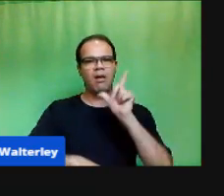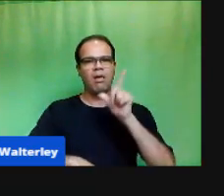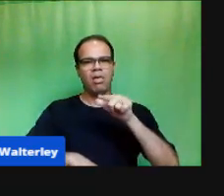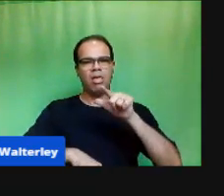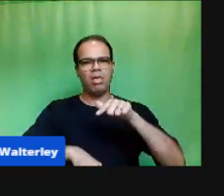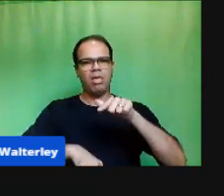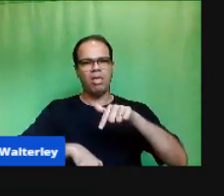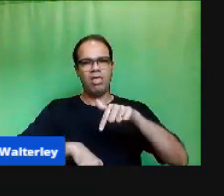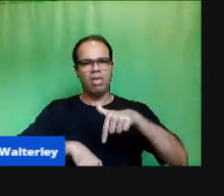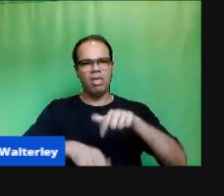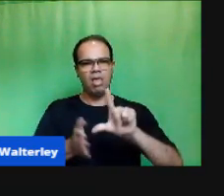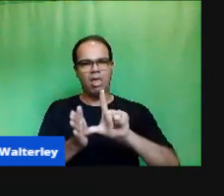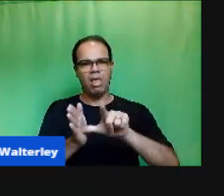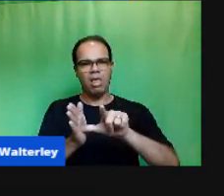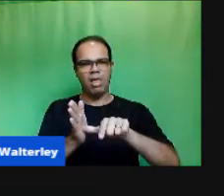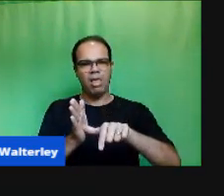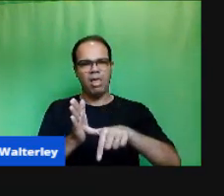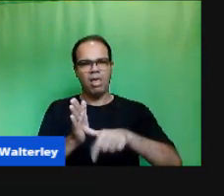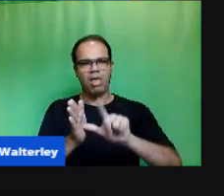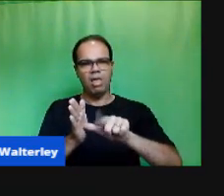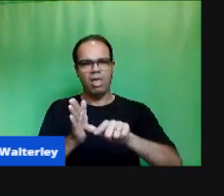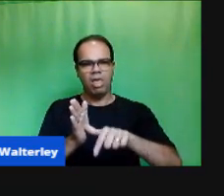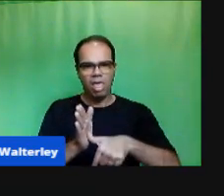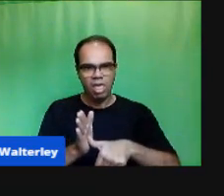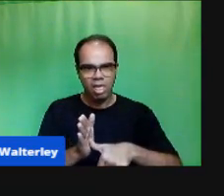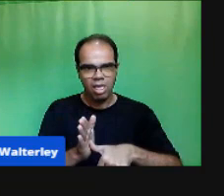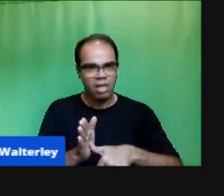atentos a isso, aos horários, né?